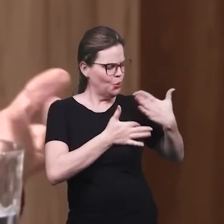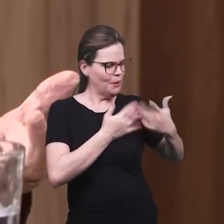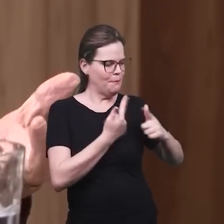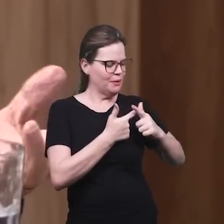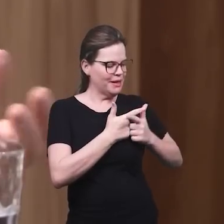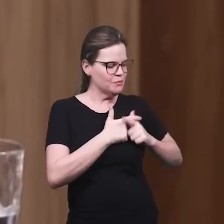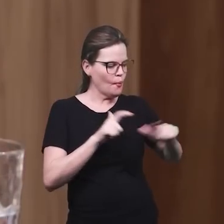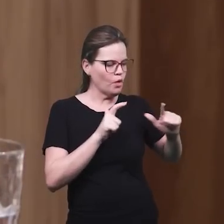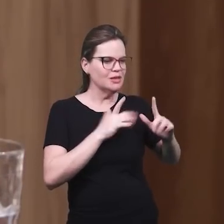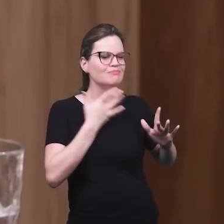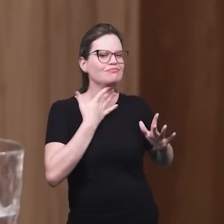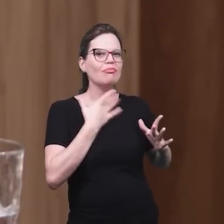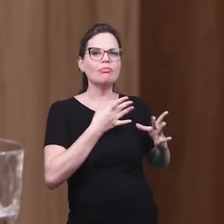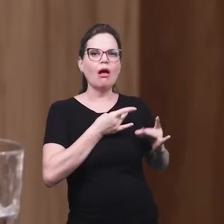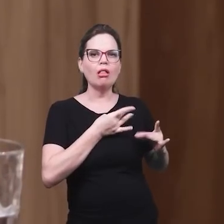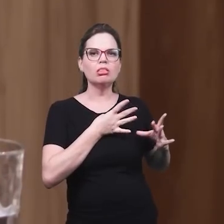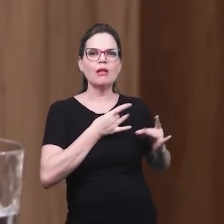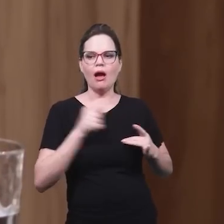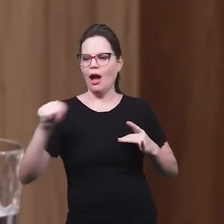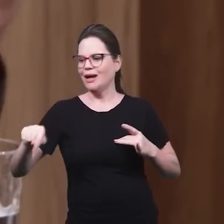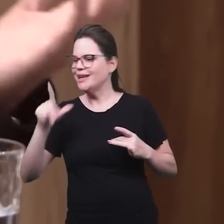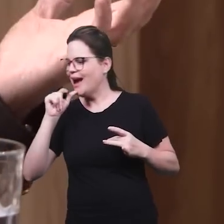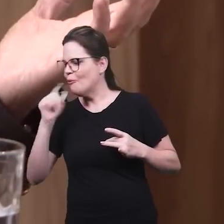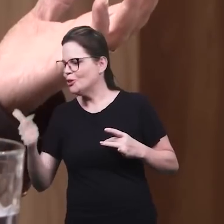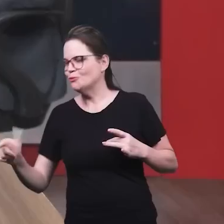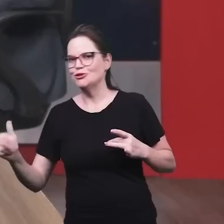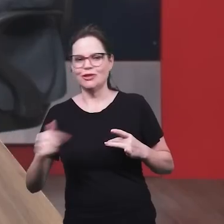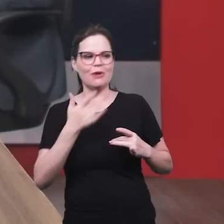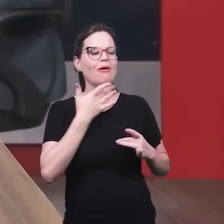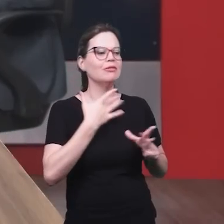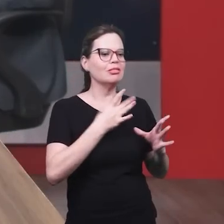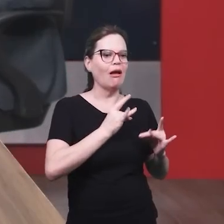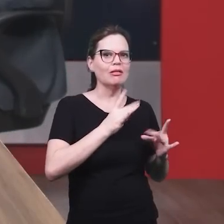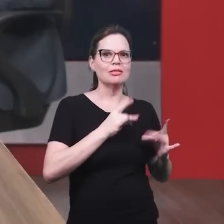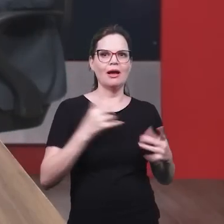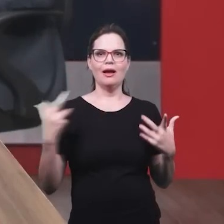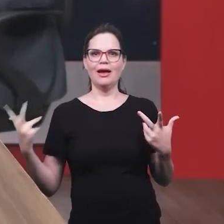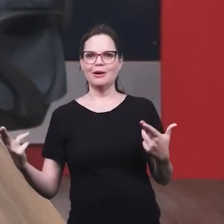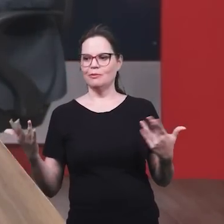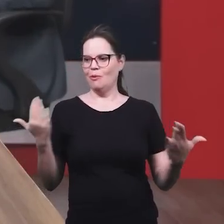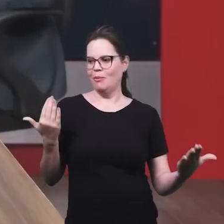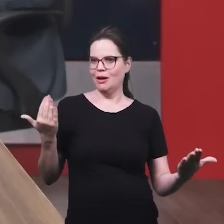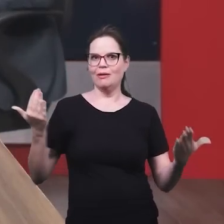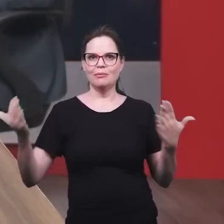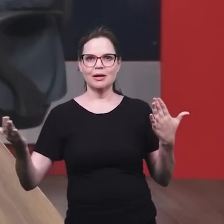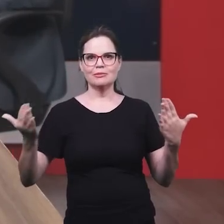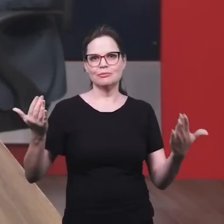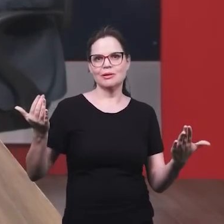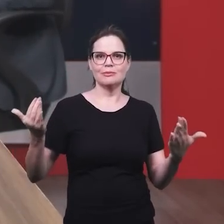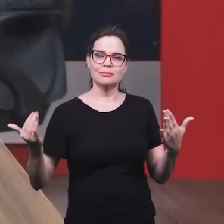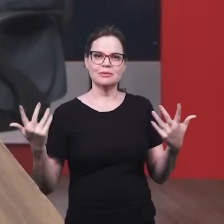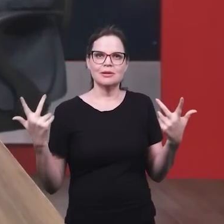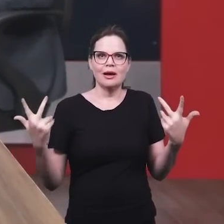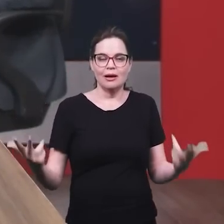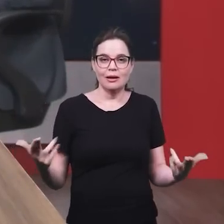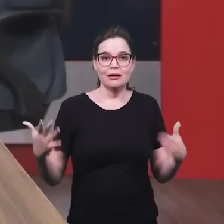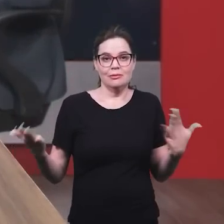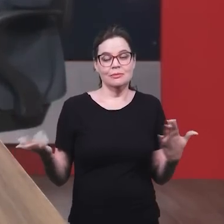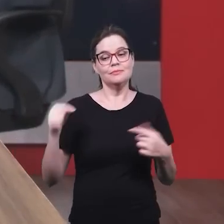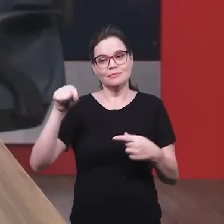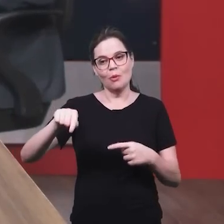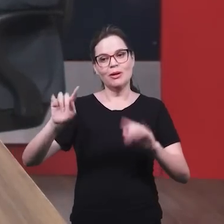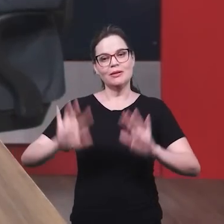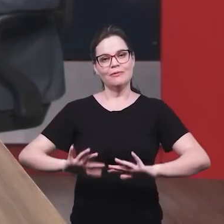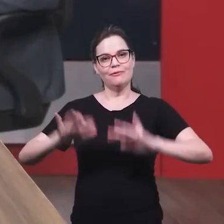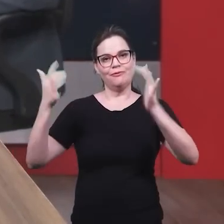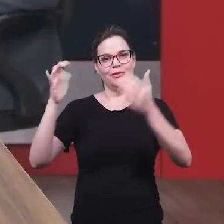Sem água. E é exatamente a figura descrita ali naquele momento daquela festa das bodas de